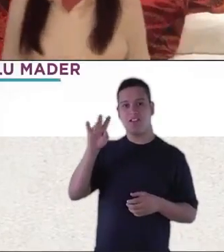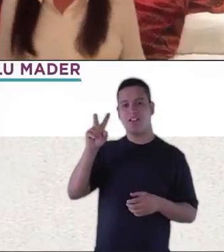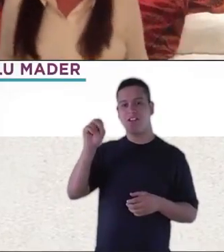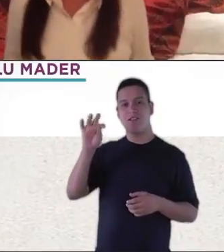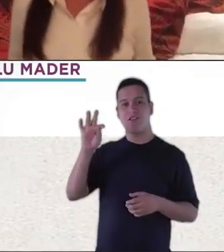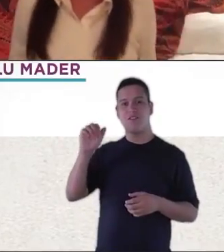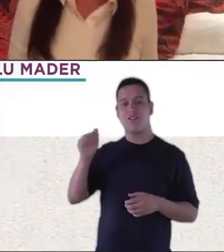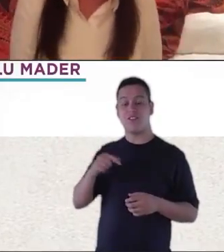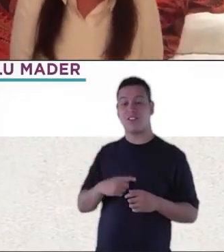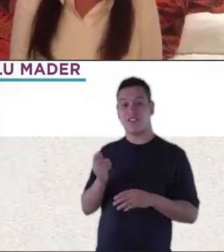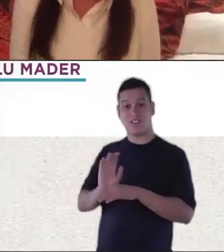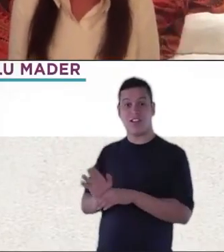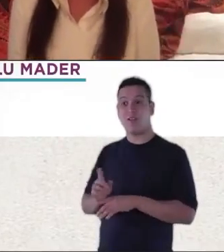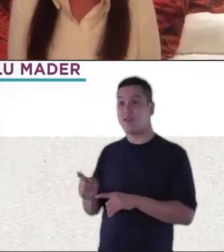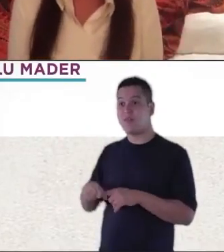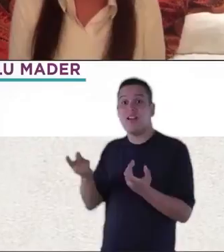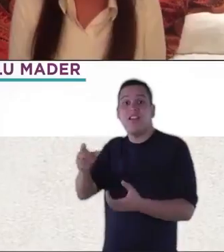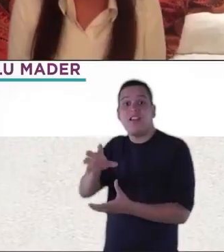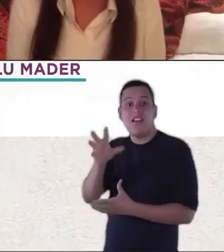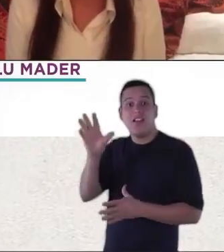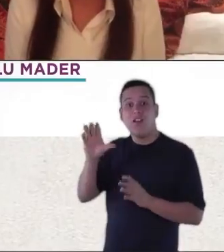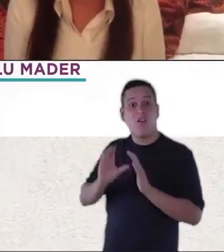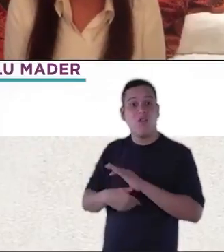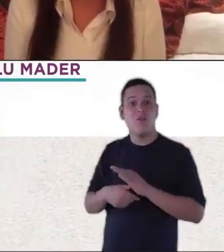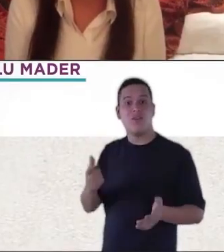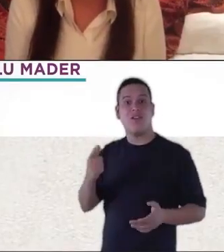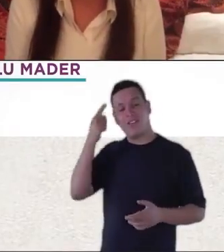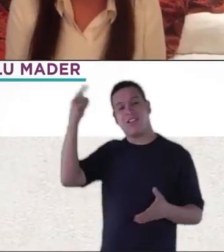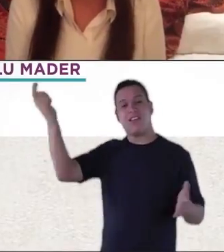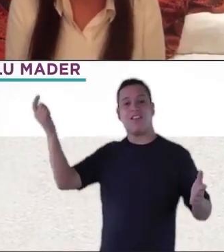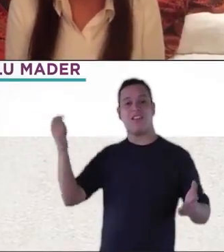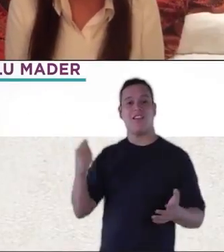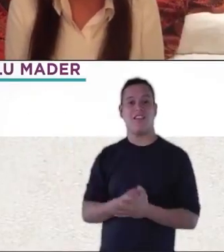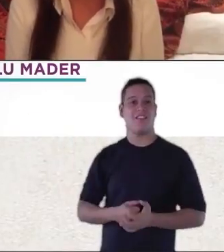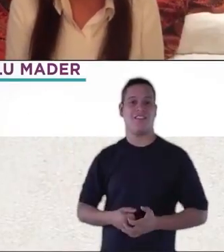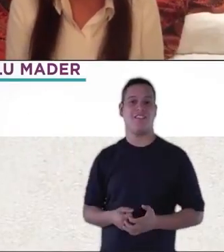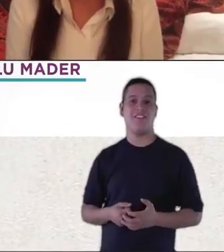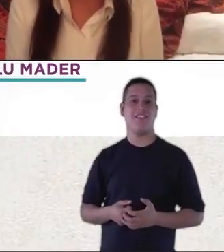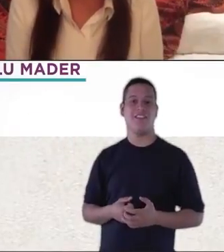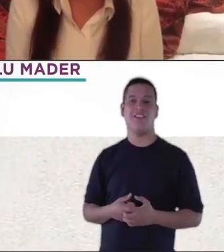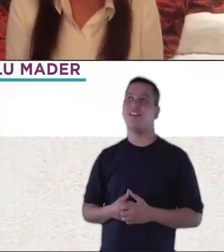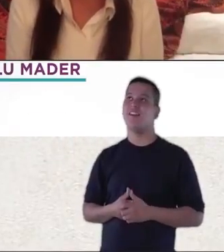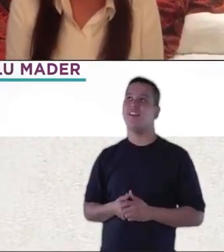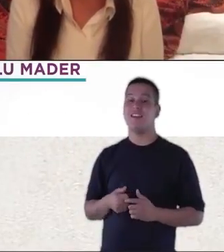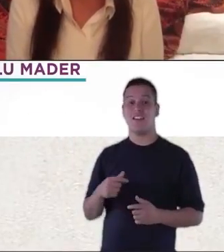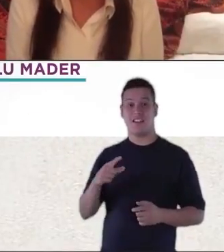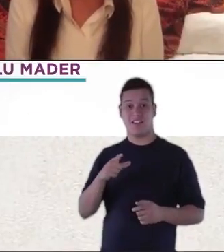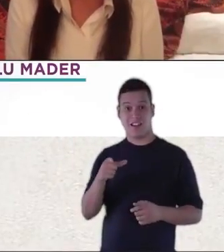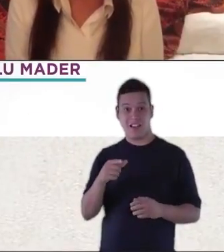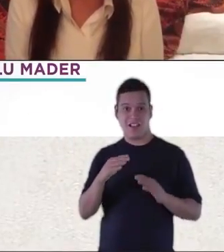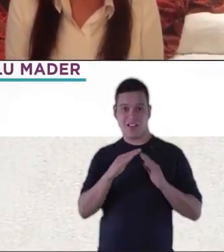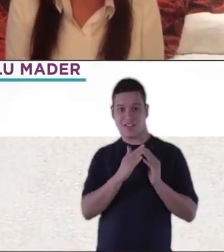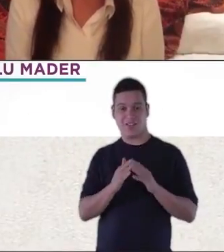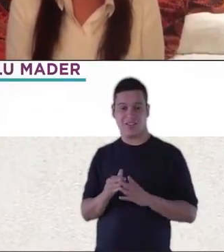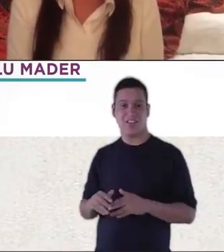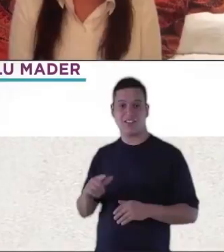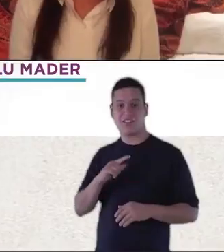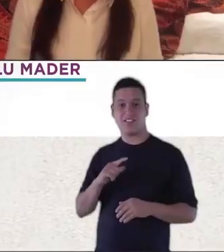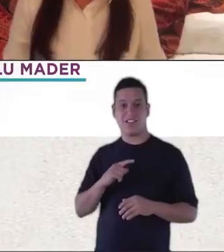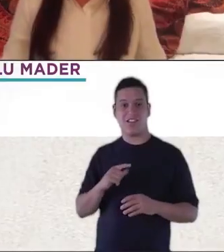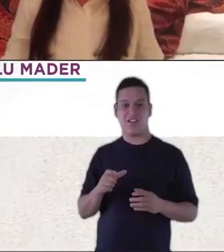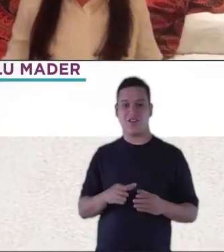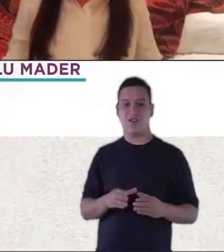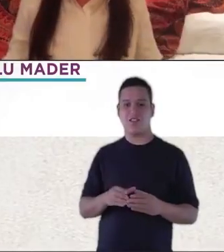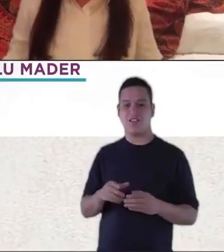E lá na comunidade tinha um grupo de teatro que fazia uma montagem da Gaivota. Ela falou, cara,